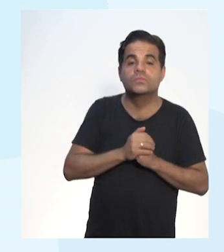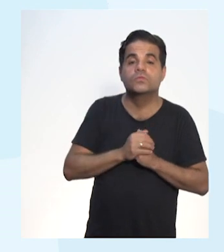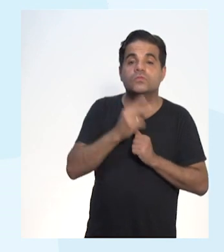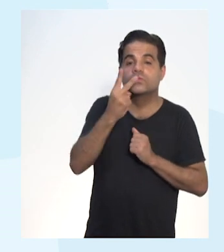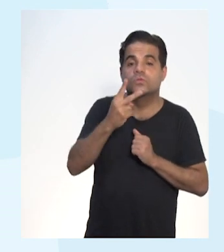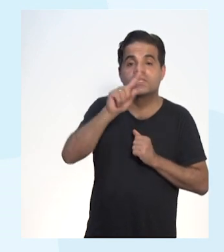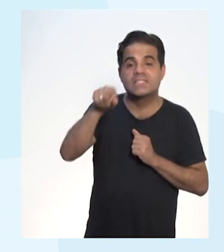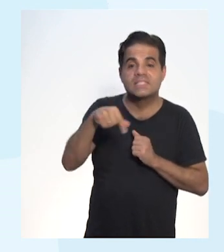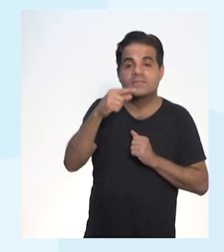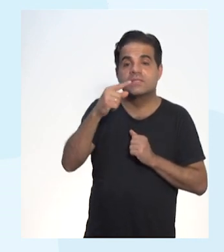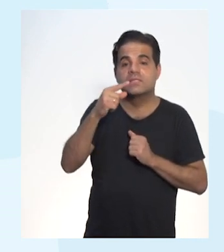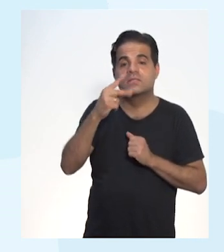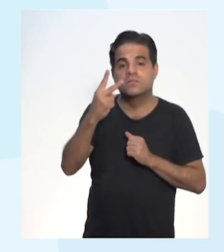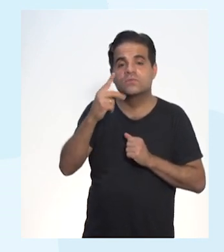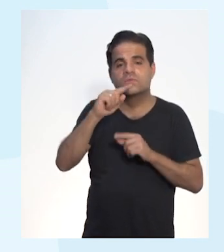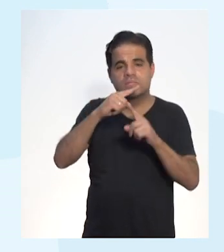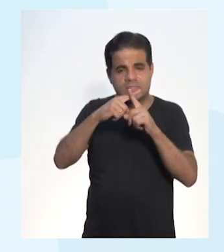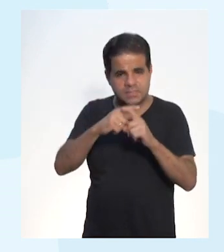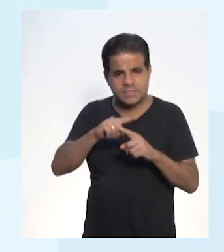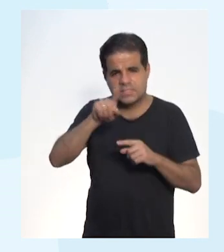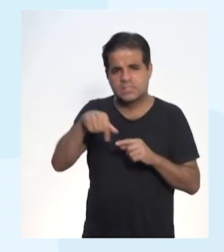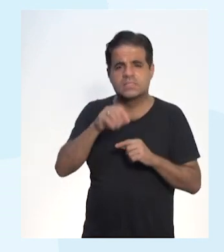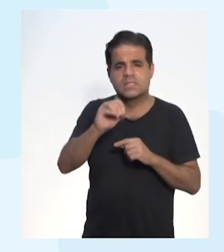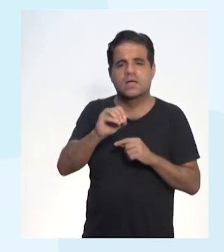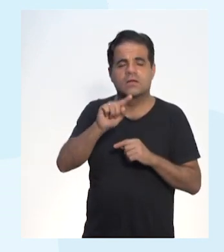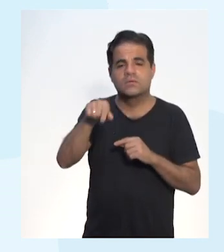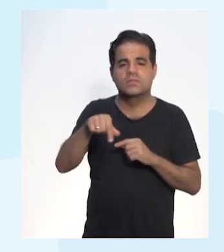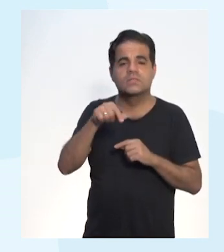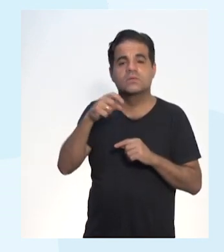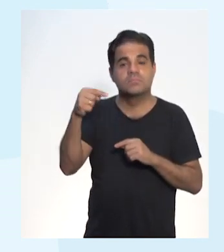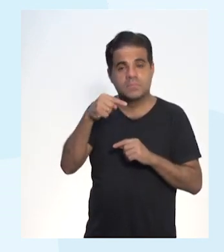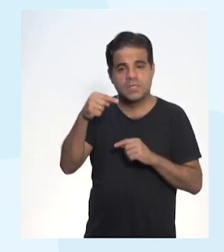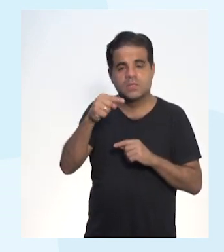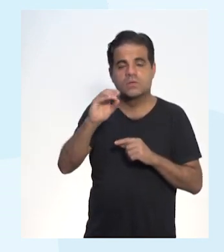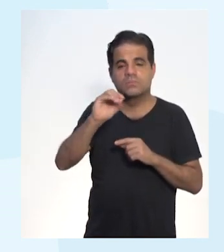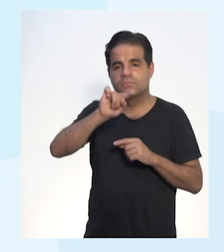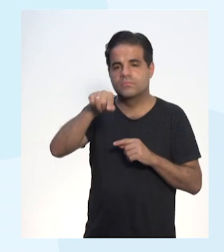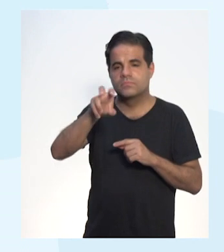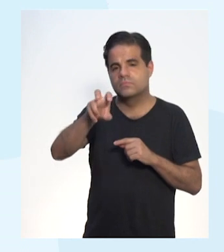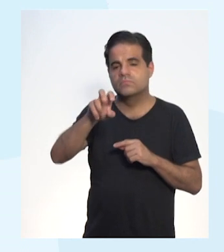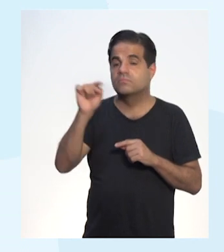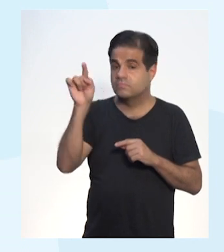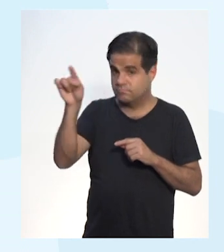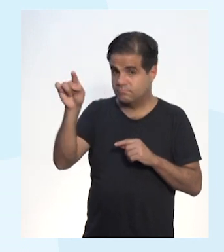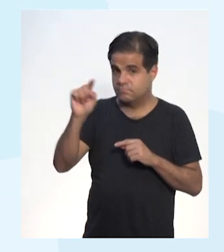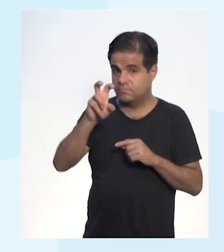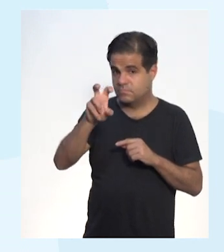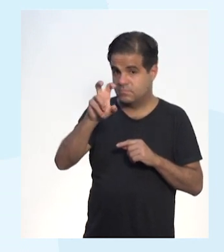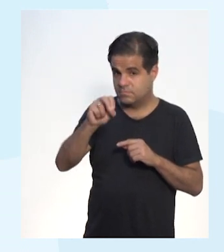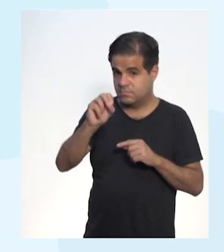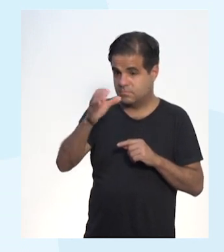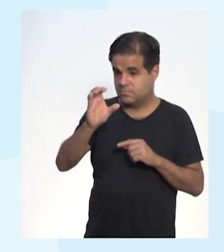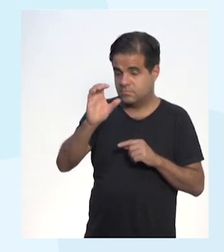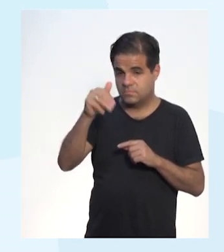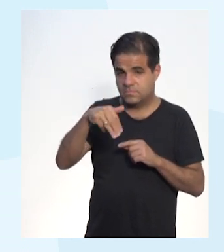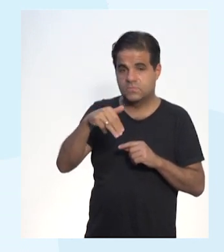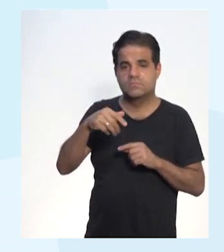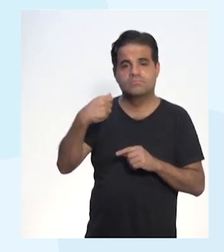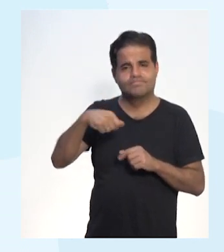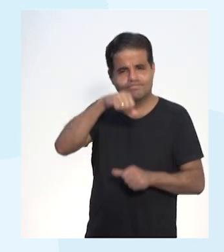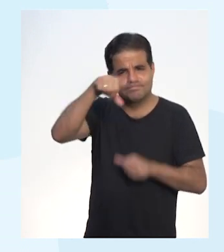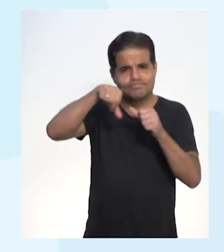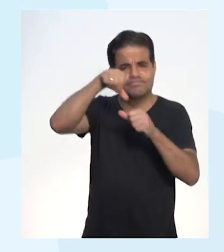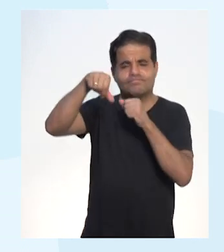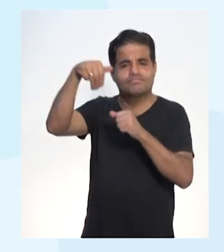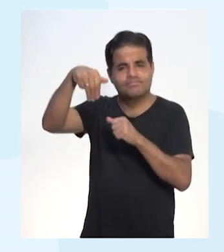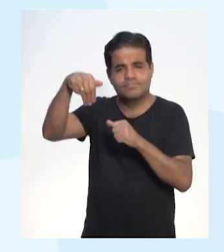2 vezes 0,5 ampere, vezes meio metro, que ali está como 50 centímetros, precisei transformar em